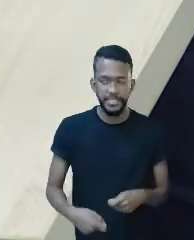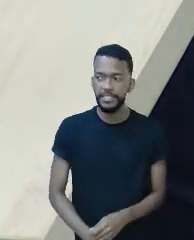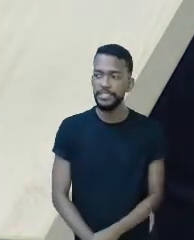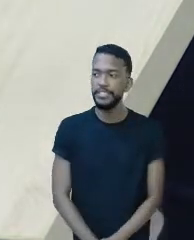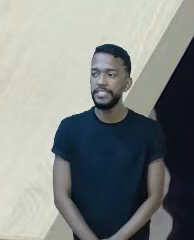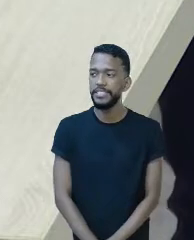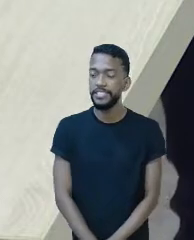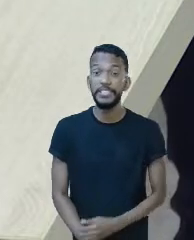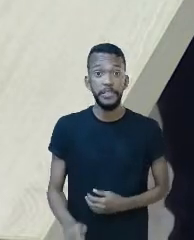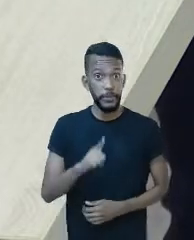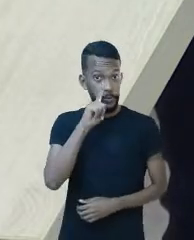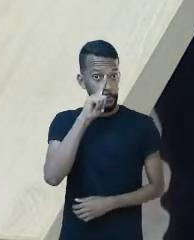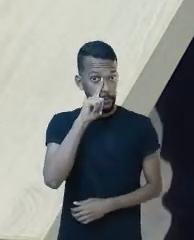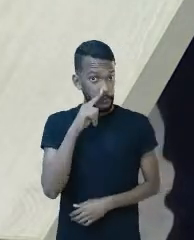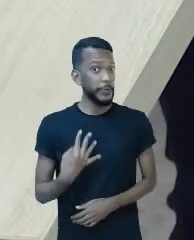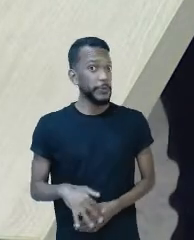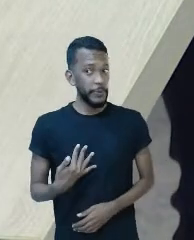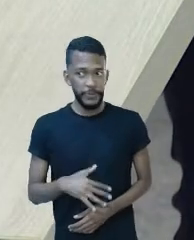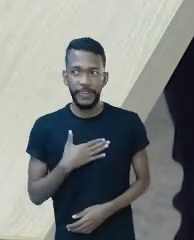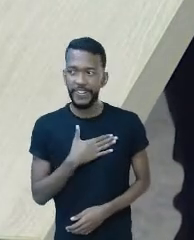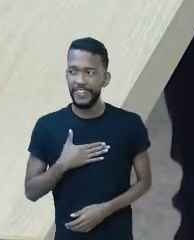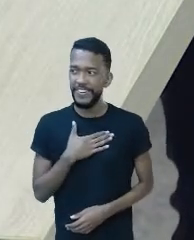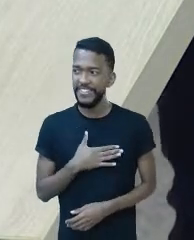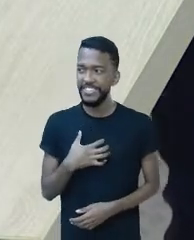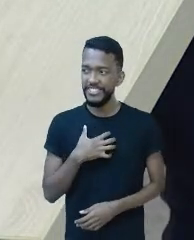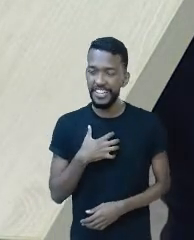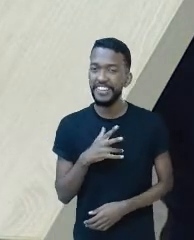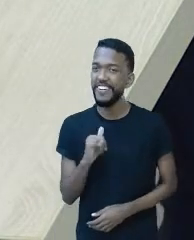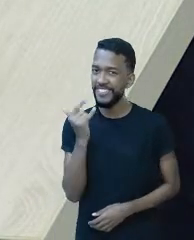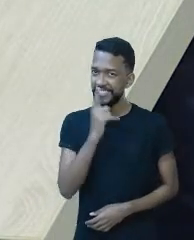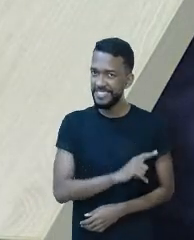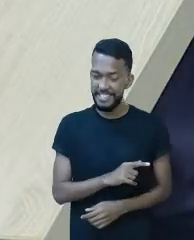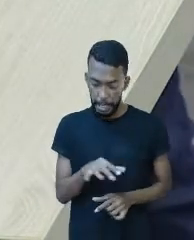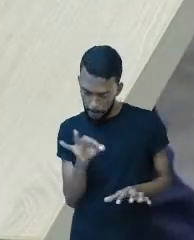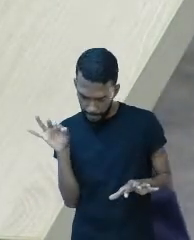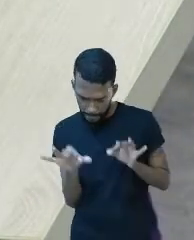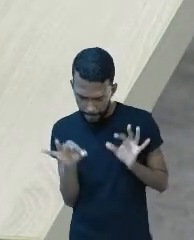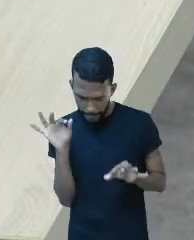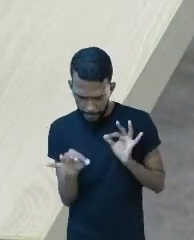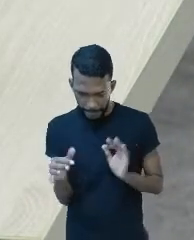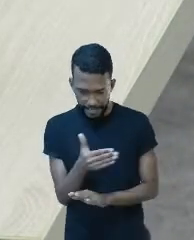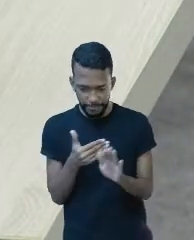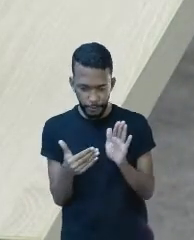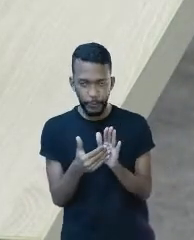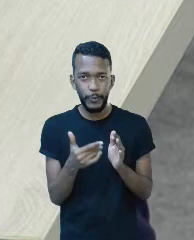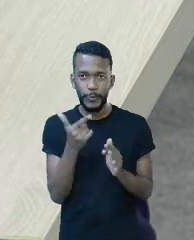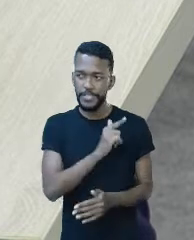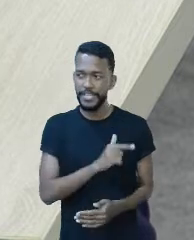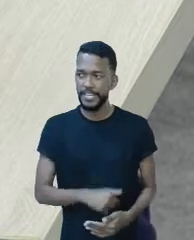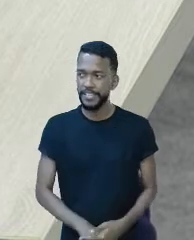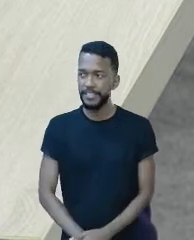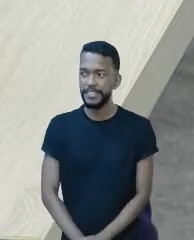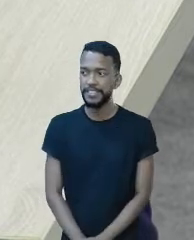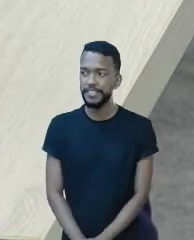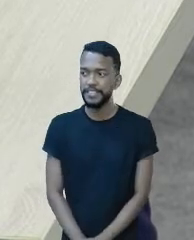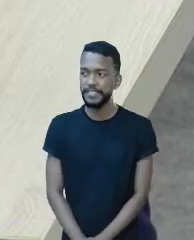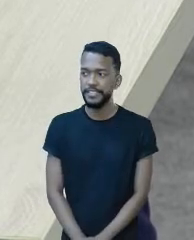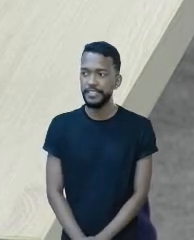Ela gosta de arriscar, viu? Eu acho que pelo jeito ela vai tirar todas as varetas aí.